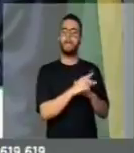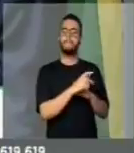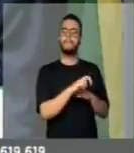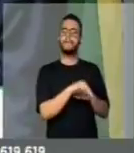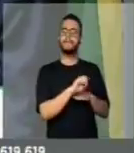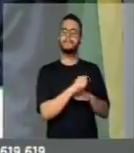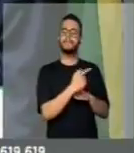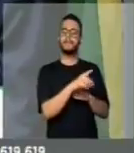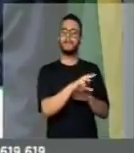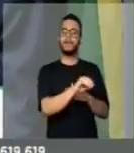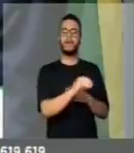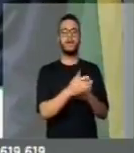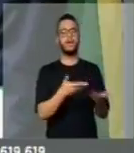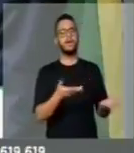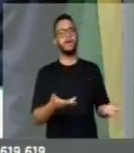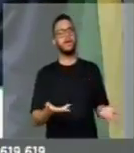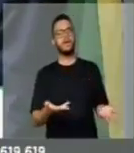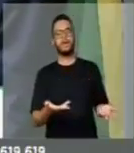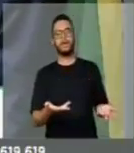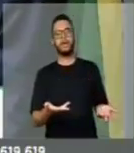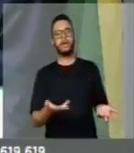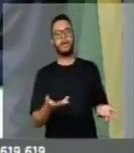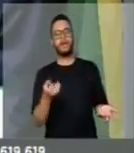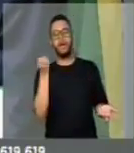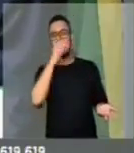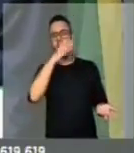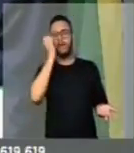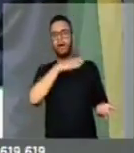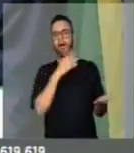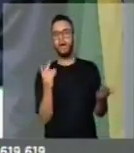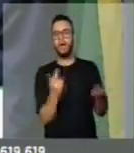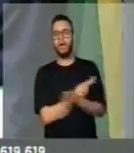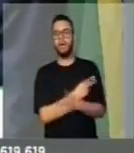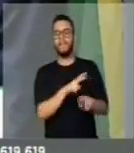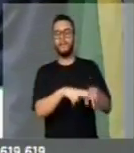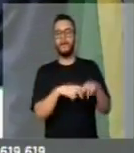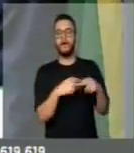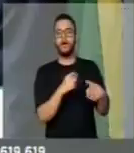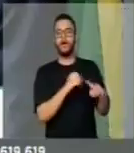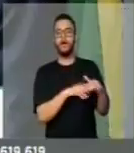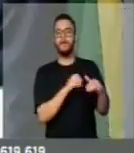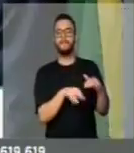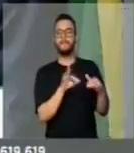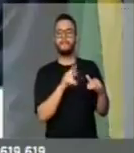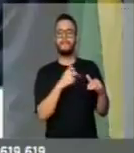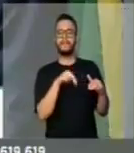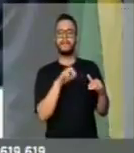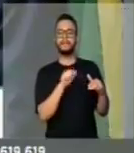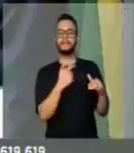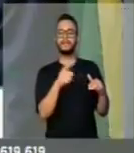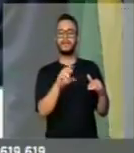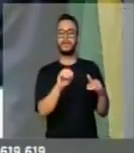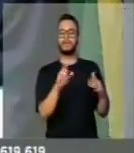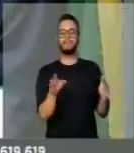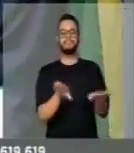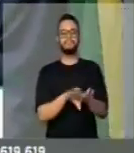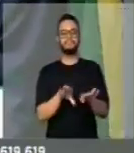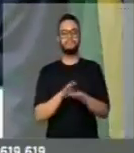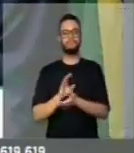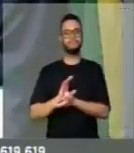os escândalos envolvendo fundos de pensão, os investimentos criminosos